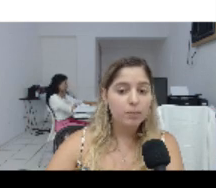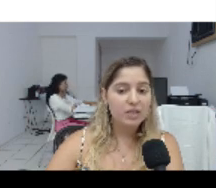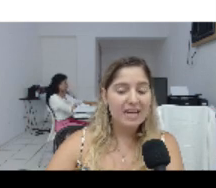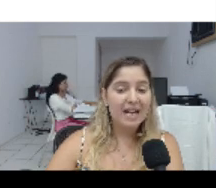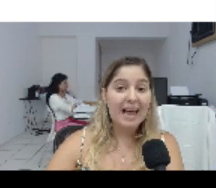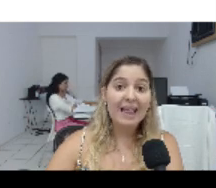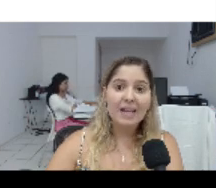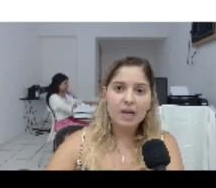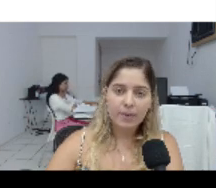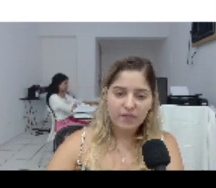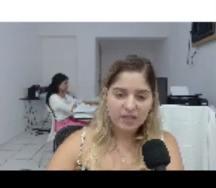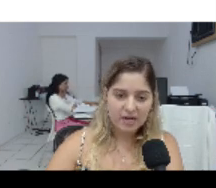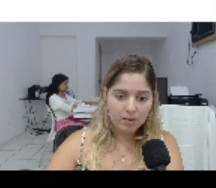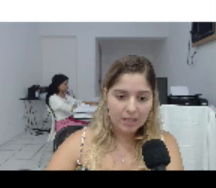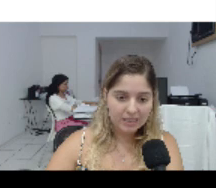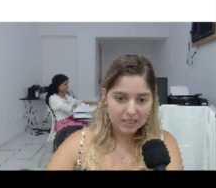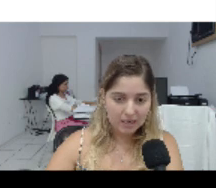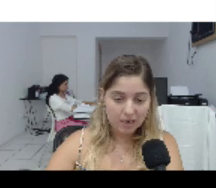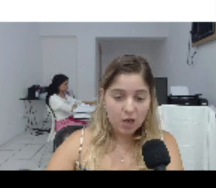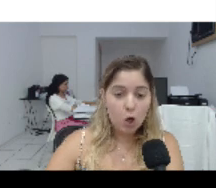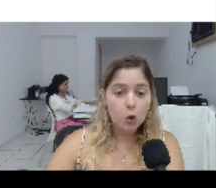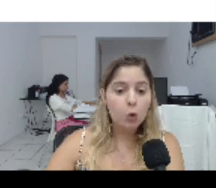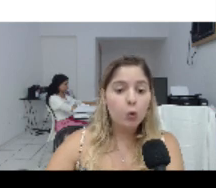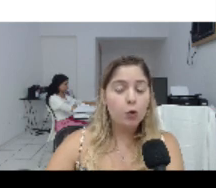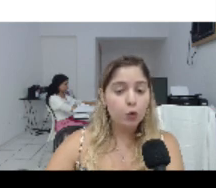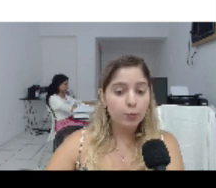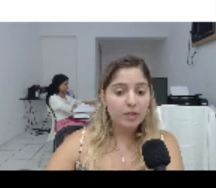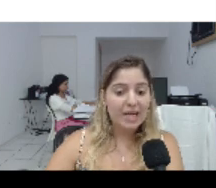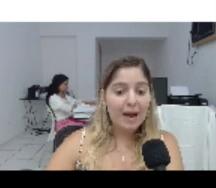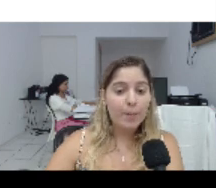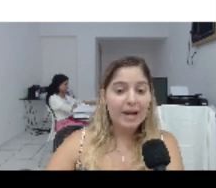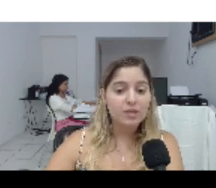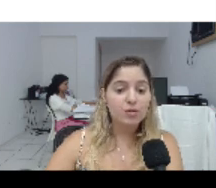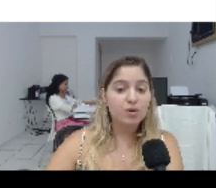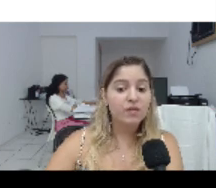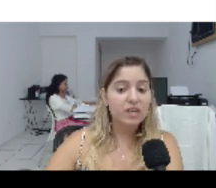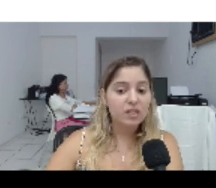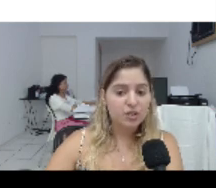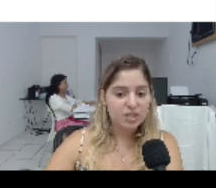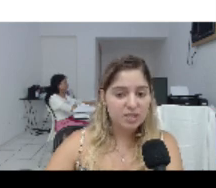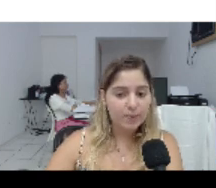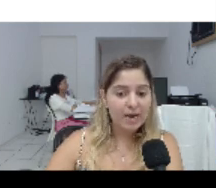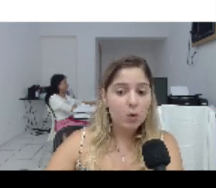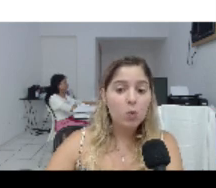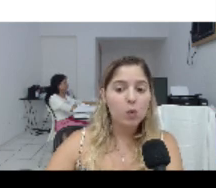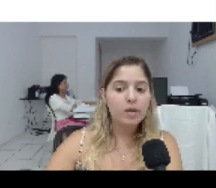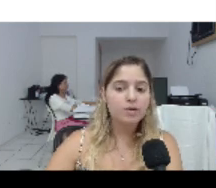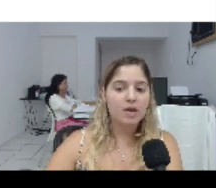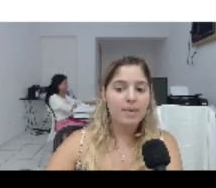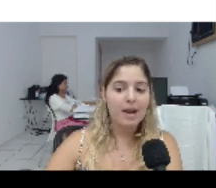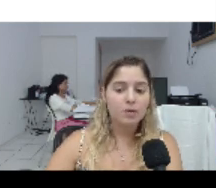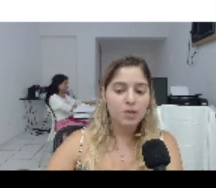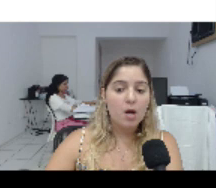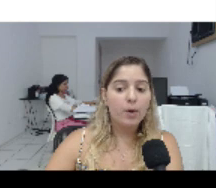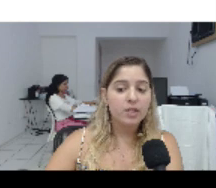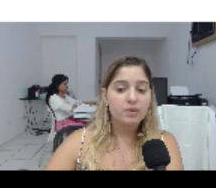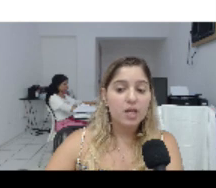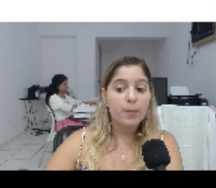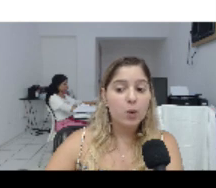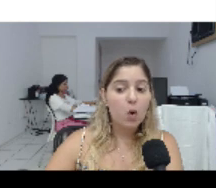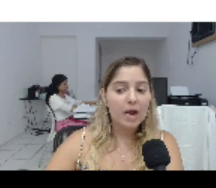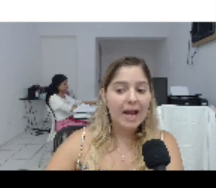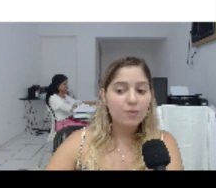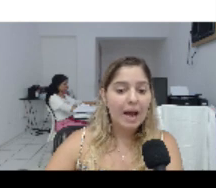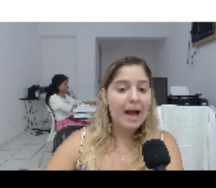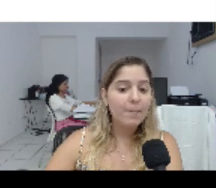reforma tributária lá na Câmara Federal em Brasília. O grupo terá o prazo de 90 dias para concluir os trabalhos, podendo